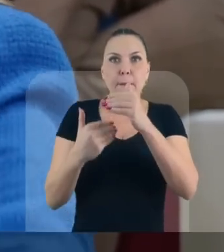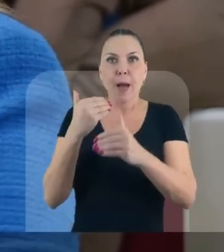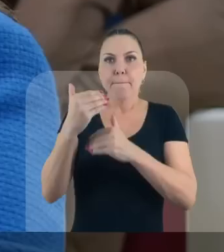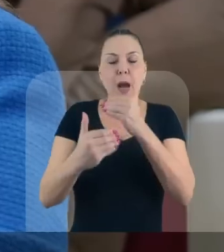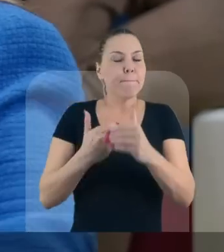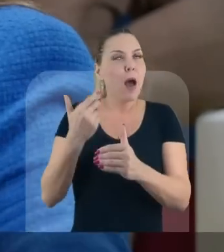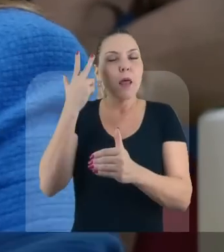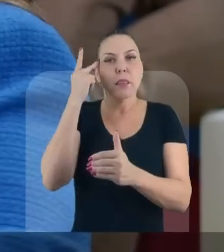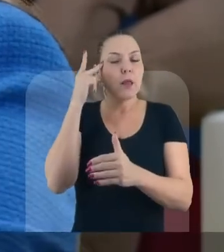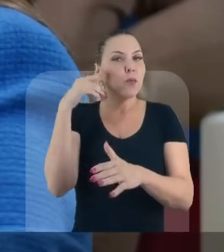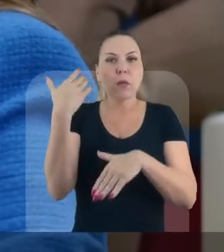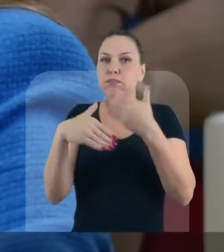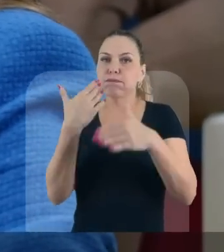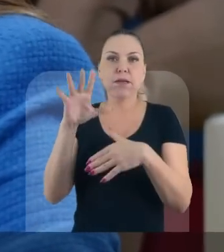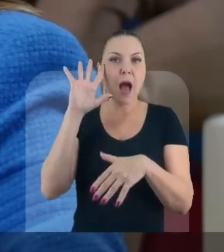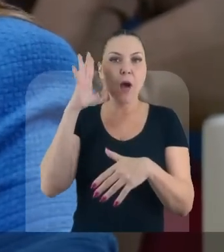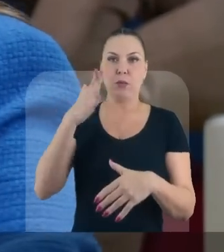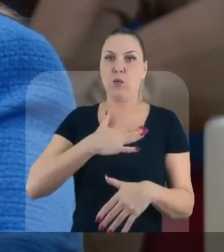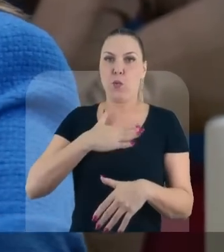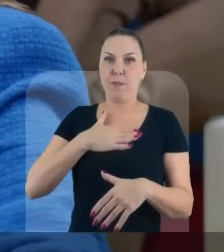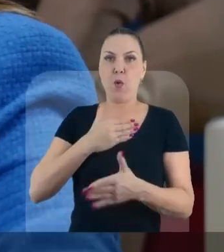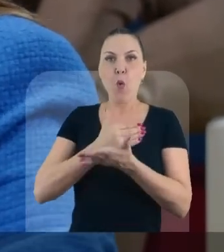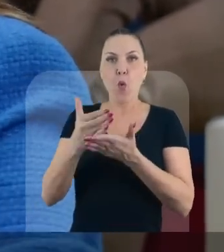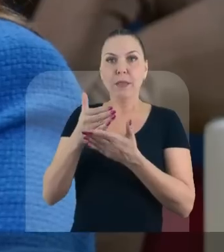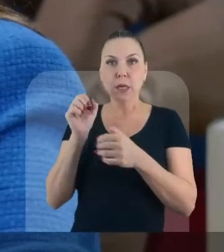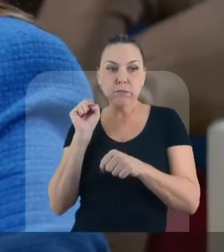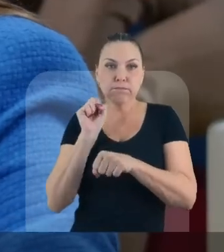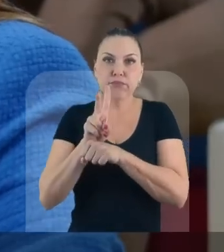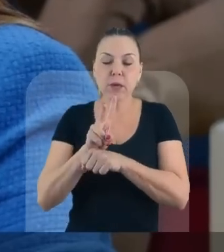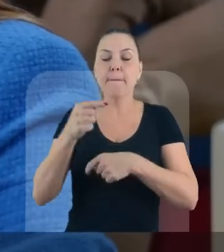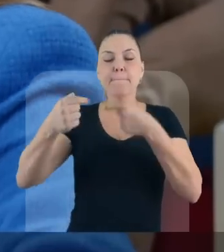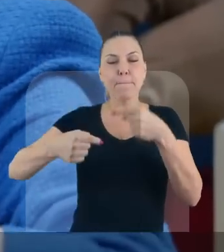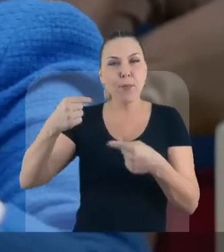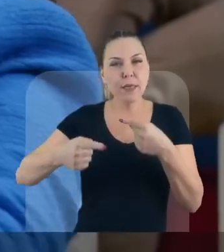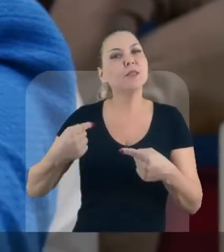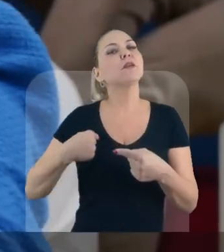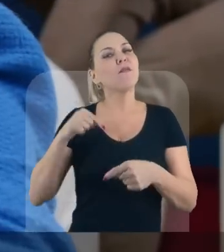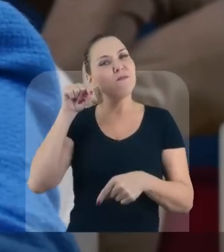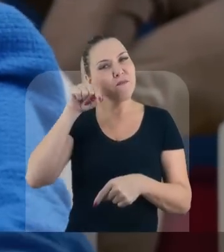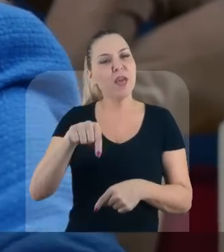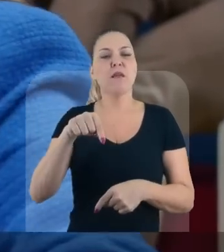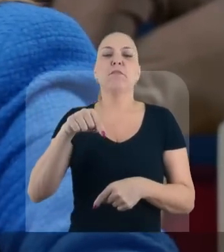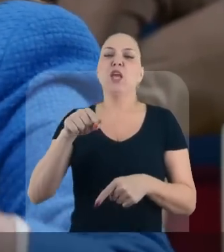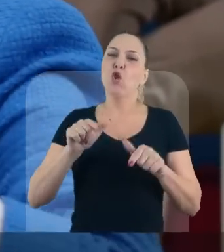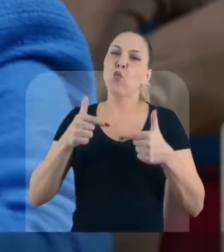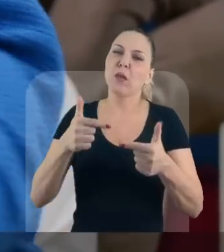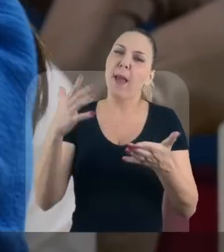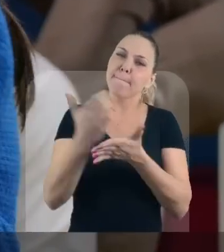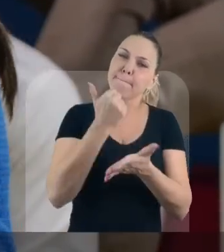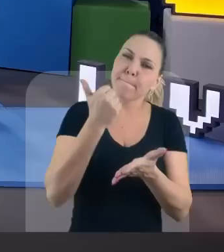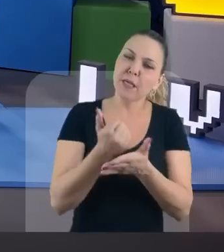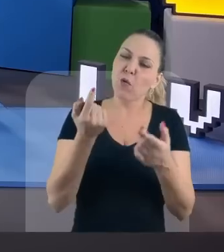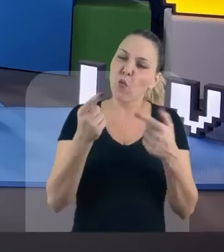desenvolvendo naturalmente. Foi o que aconteceu comigo. Eu comecei a entrar nessa área da política, vim para o impeachment da Dilma, conheci a